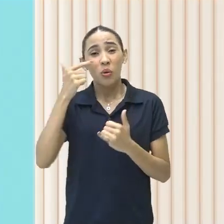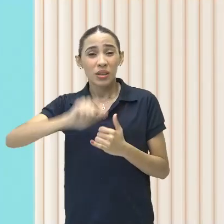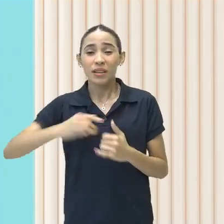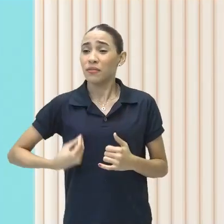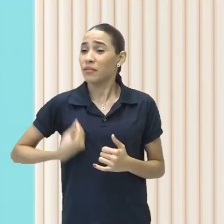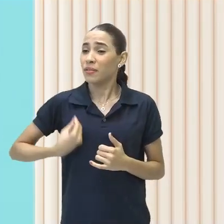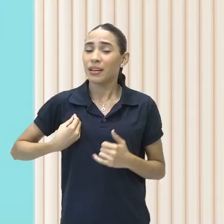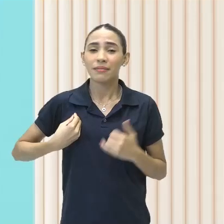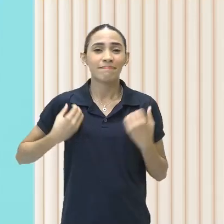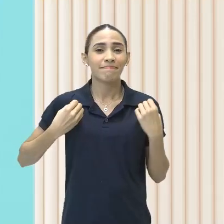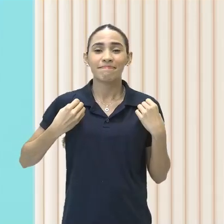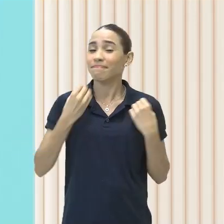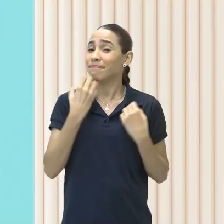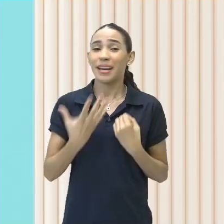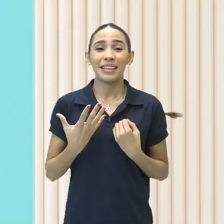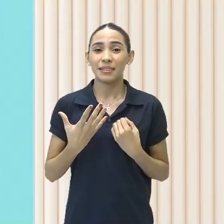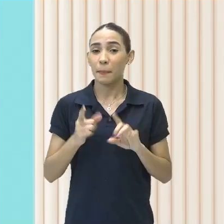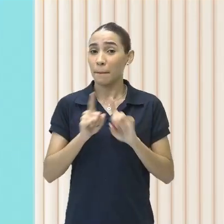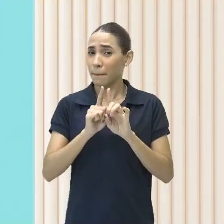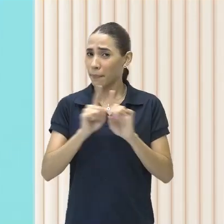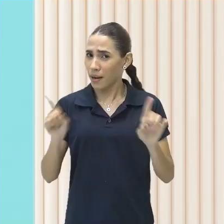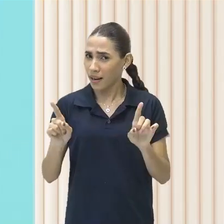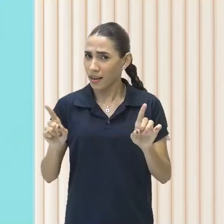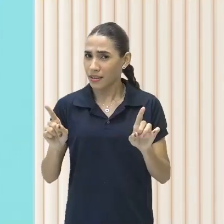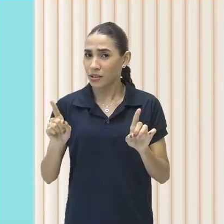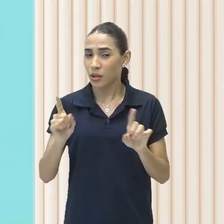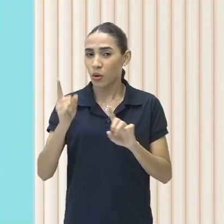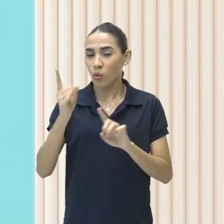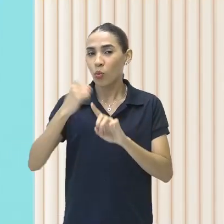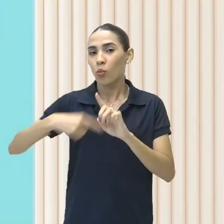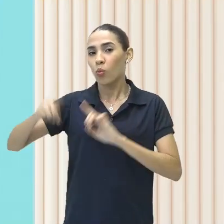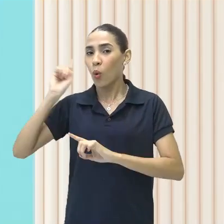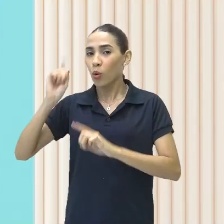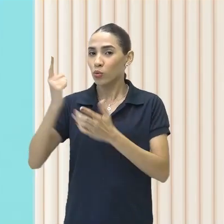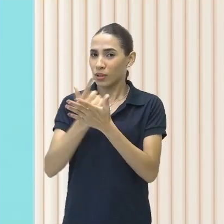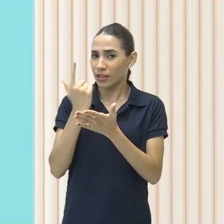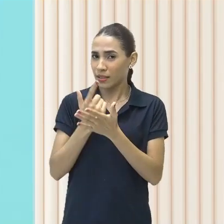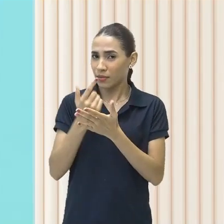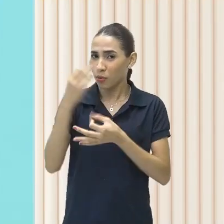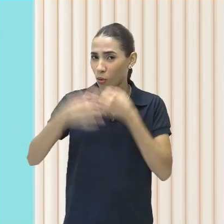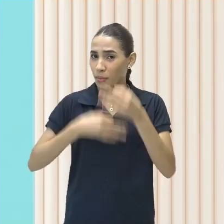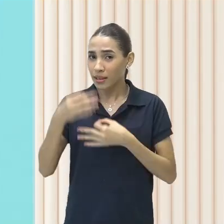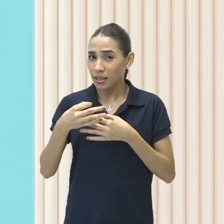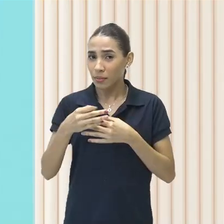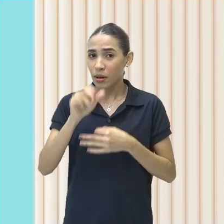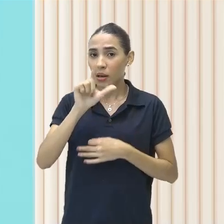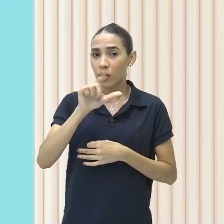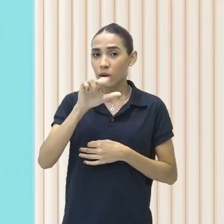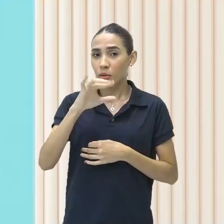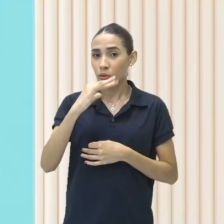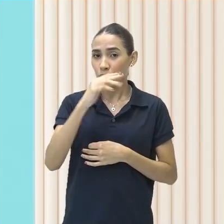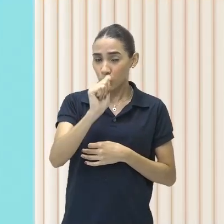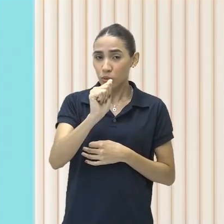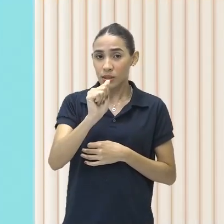viver bem. Enquanto, no livro anterior que a gente acabou de comentar, a Lúcia, foi